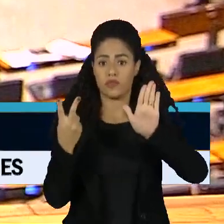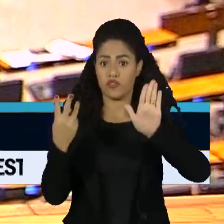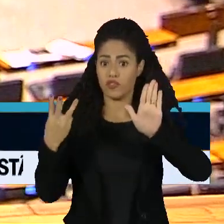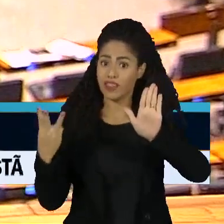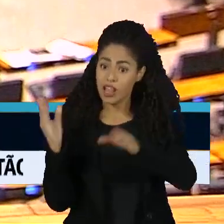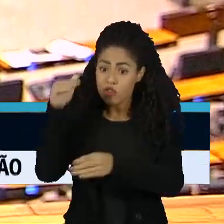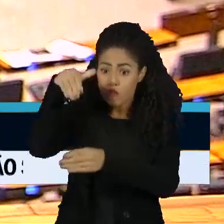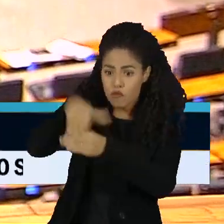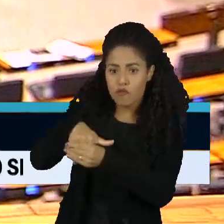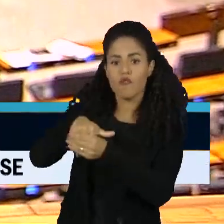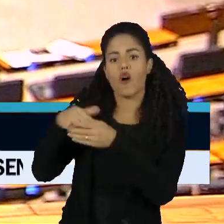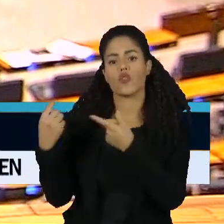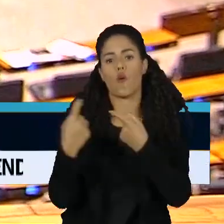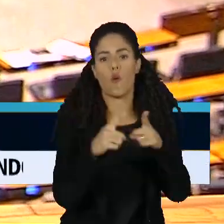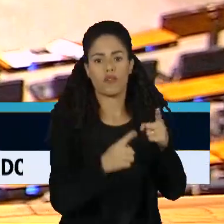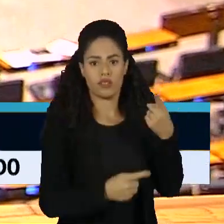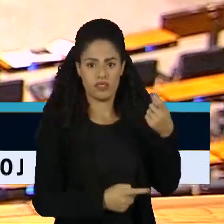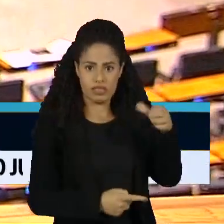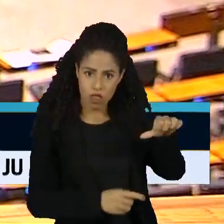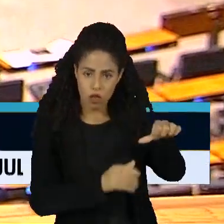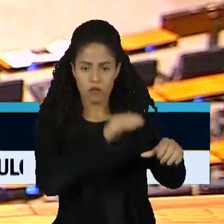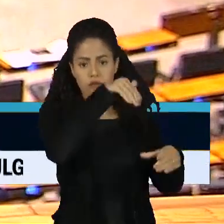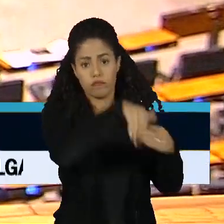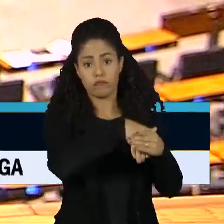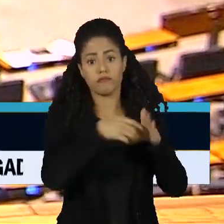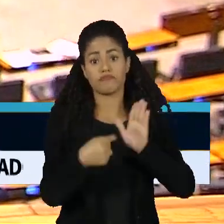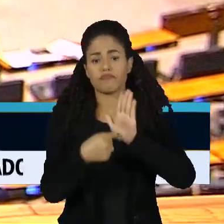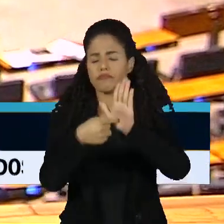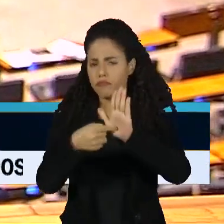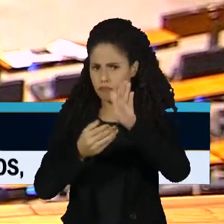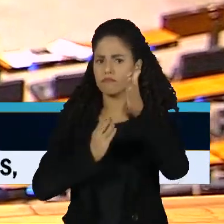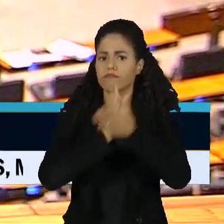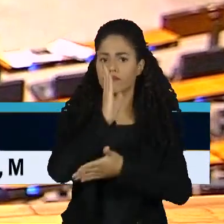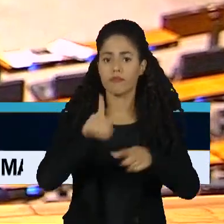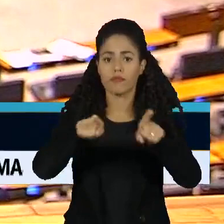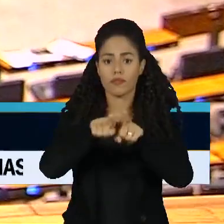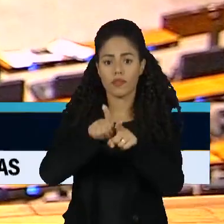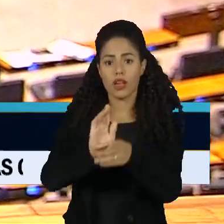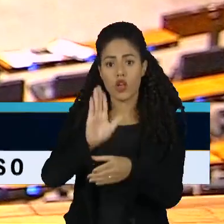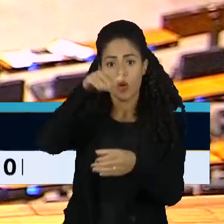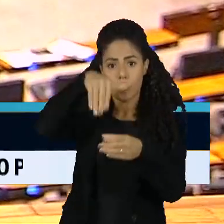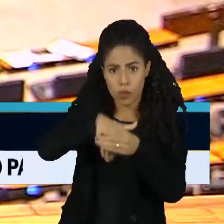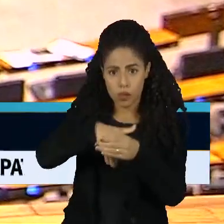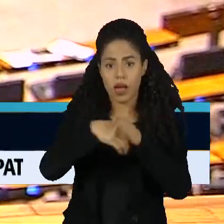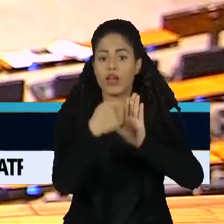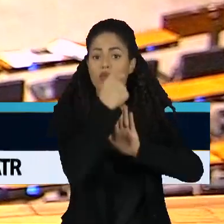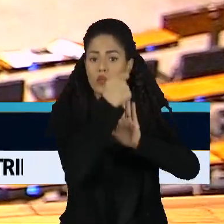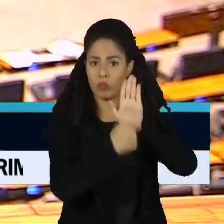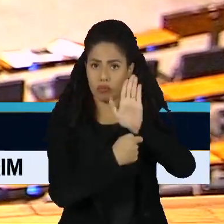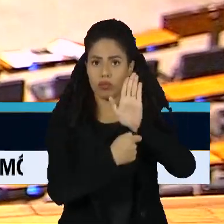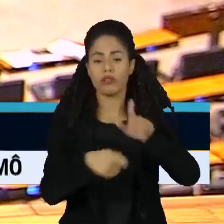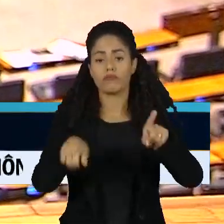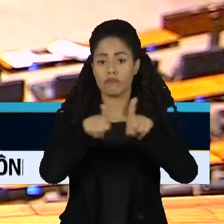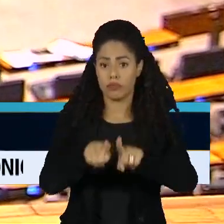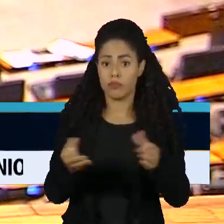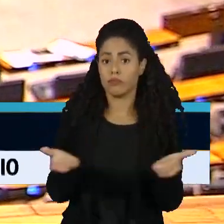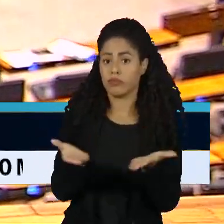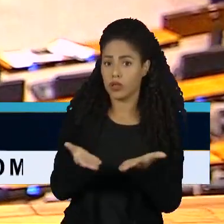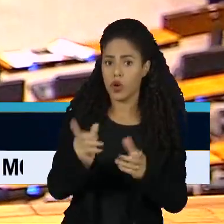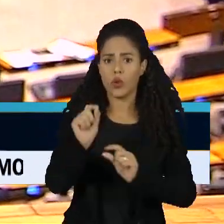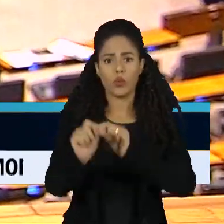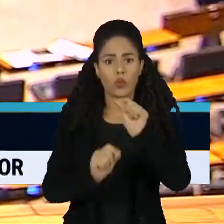votos contra 19 o sinal verde para votação para essa votação